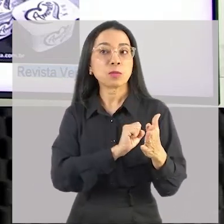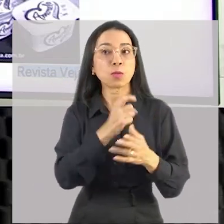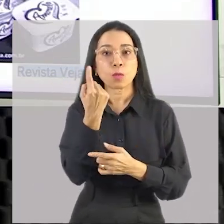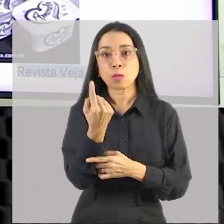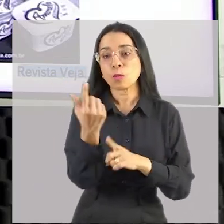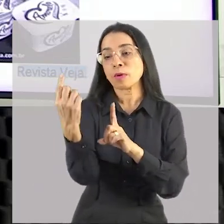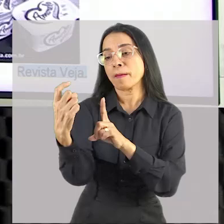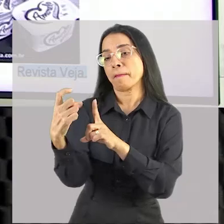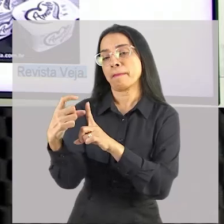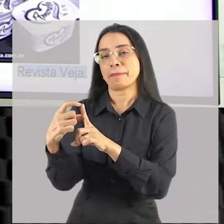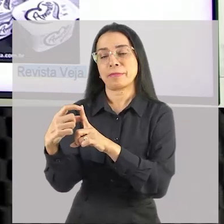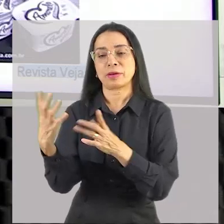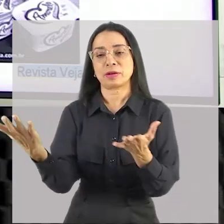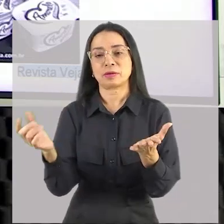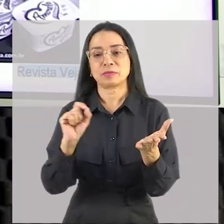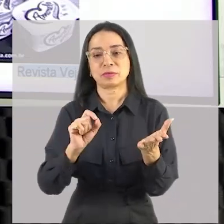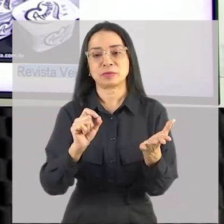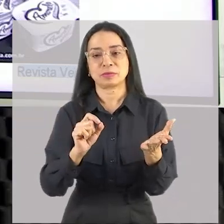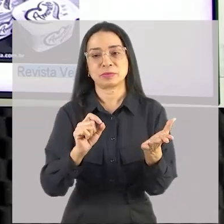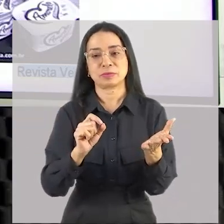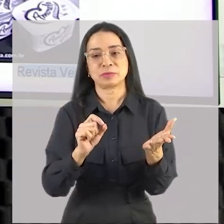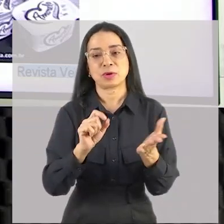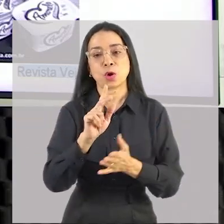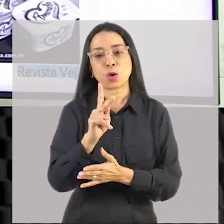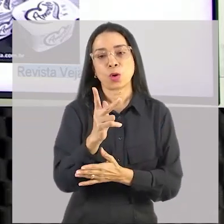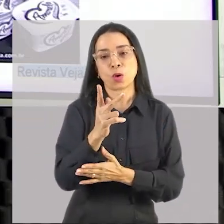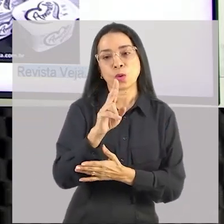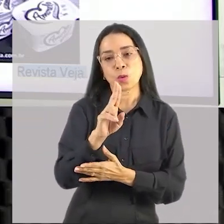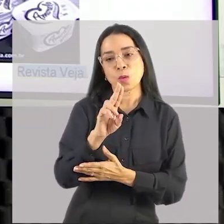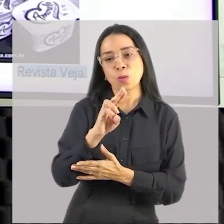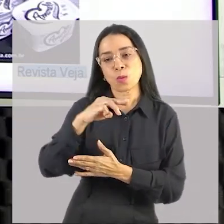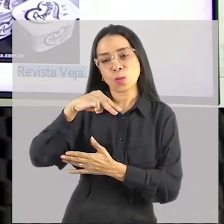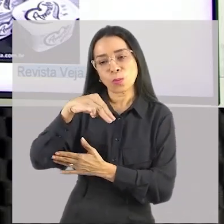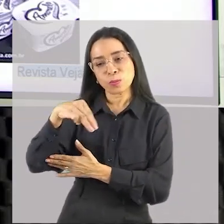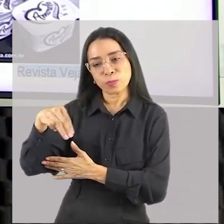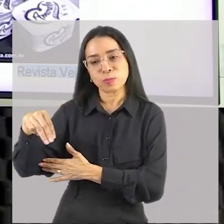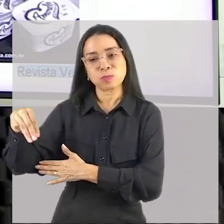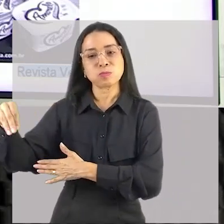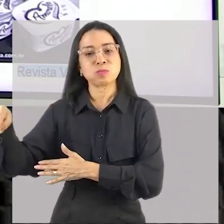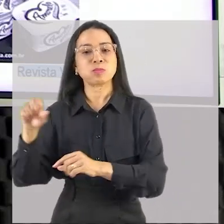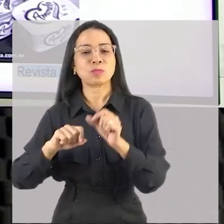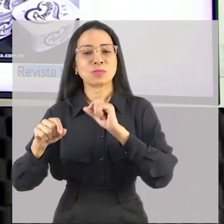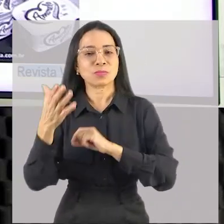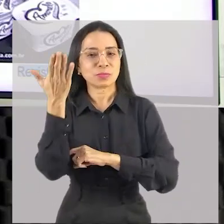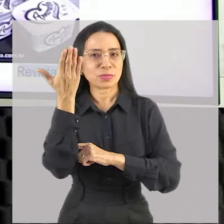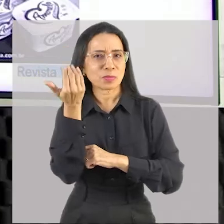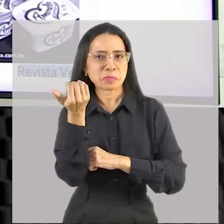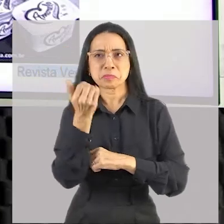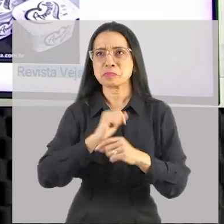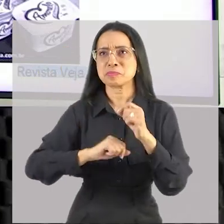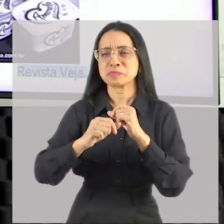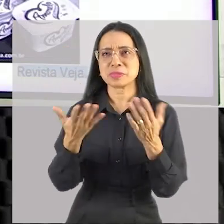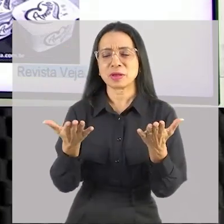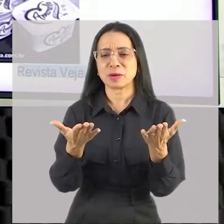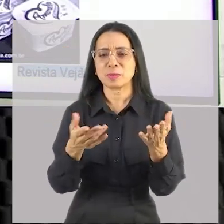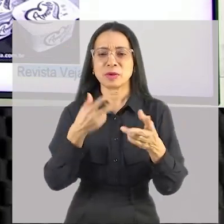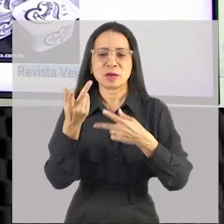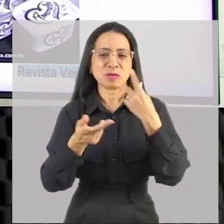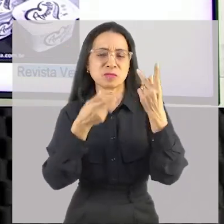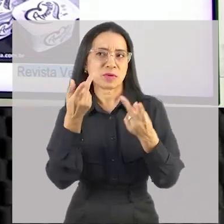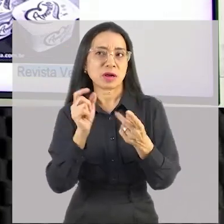palavra. Esse H-U, esse M aqui repetido dá esse que a gente sempre fala, né? Quando uma coisa